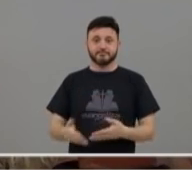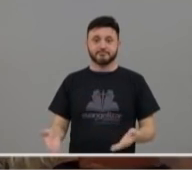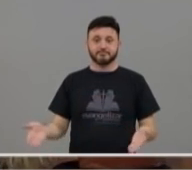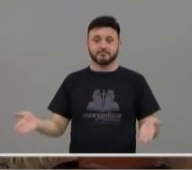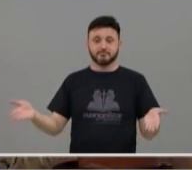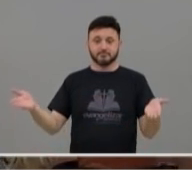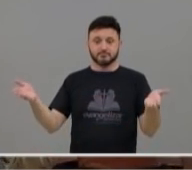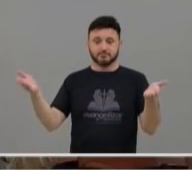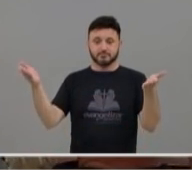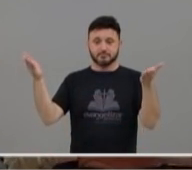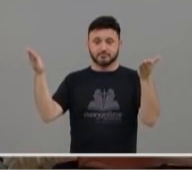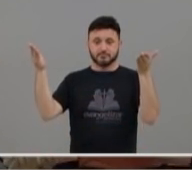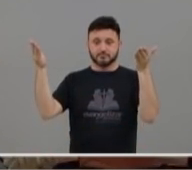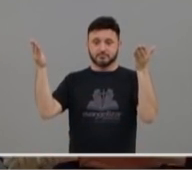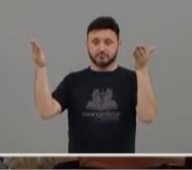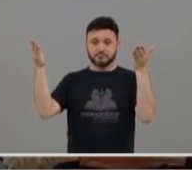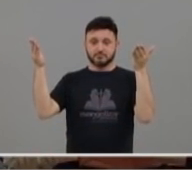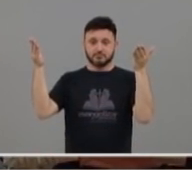abertas.